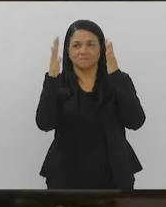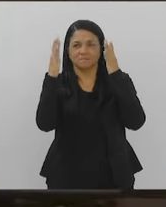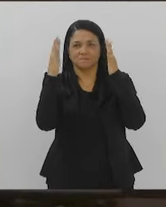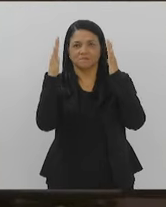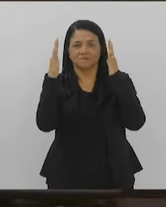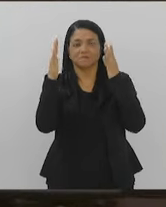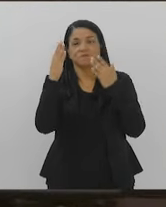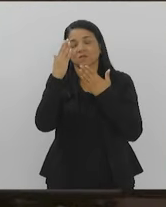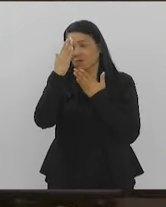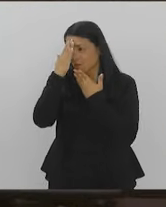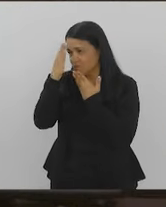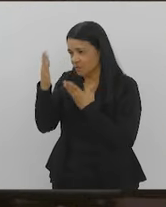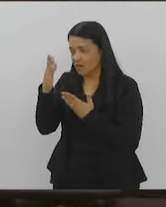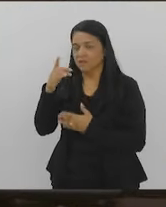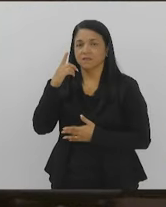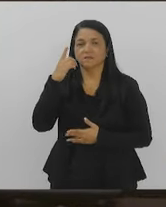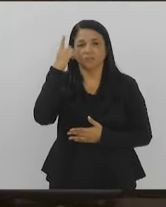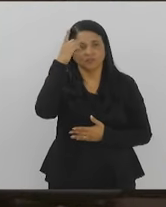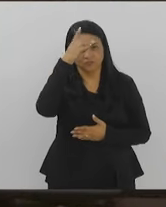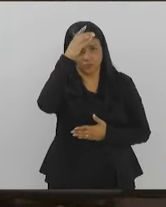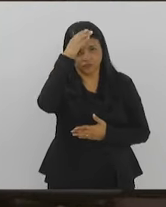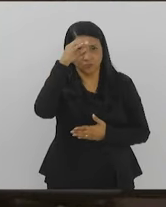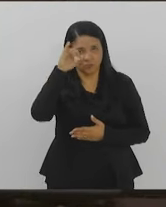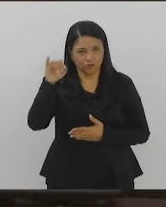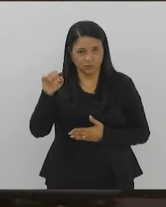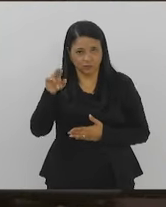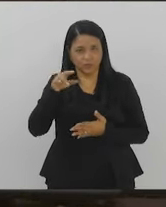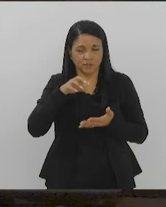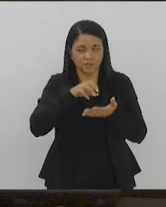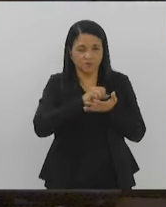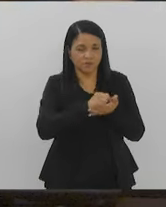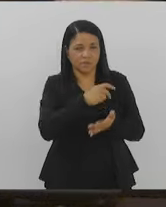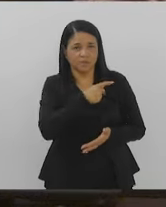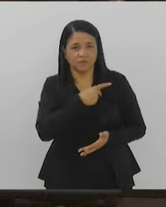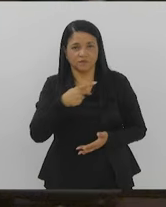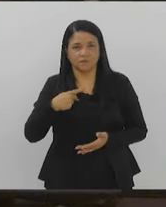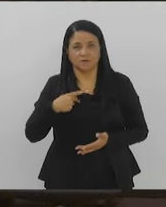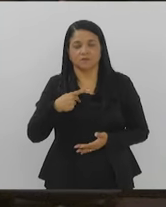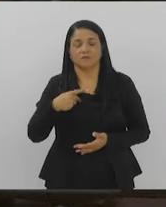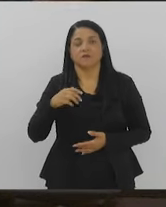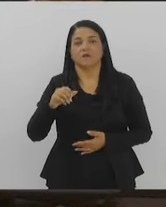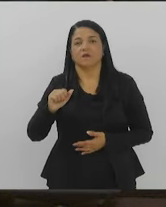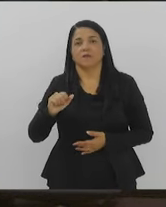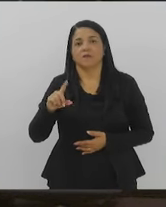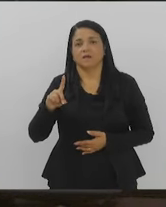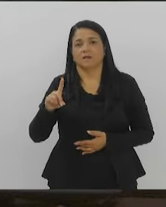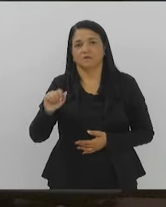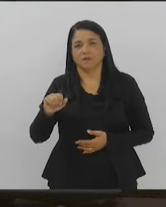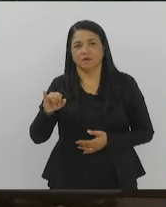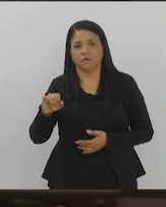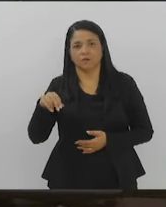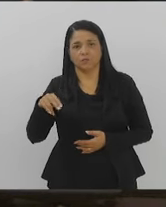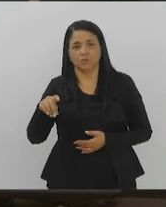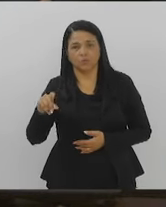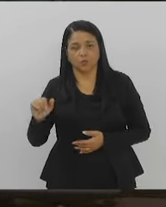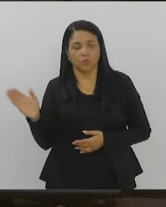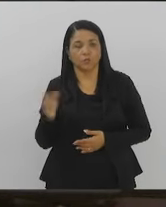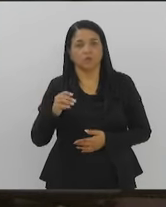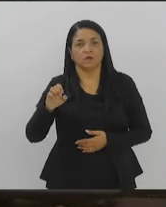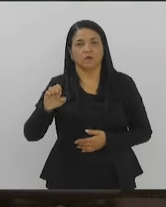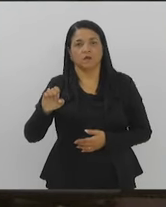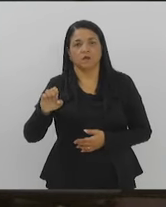Obrigado, Tia Ju. Registrar a presença do pastor Adailto Carneiro, pastor Luiz Eduardo de